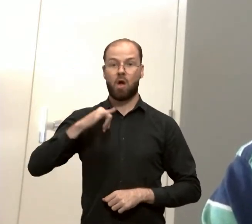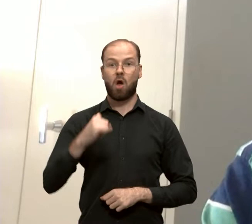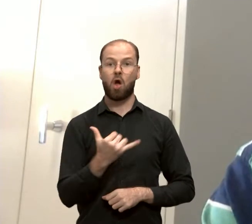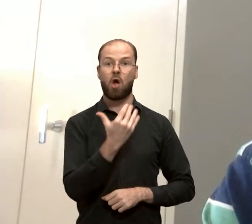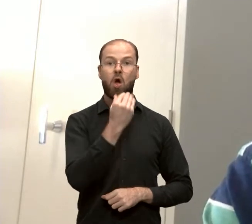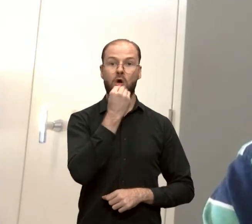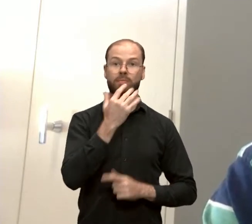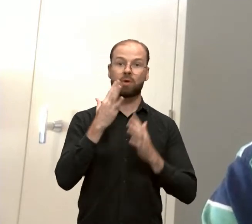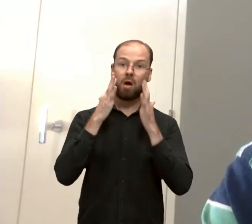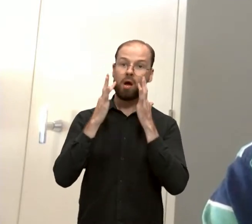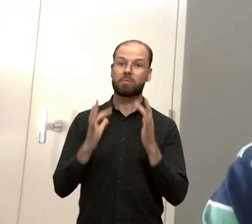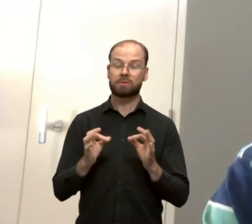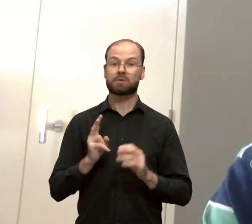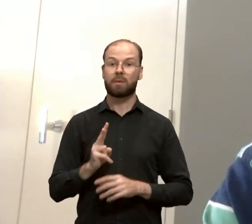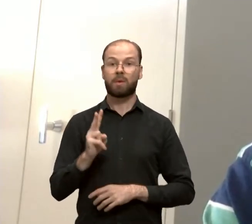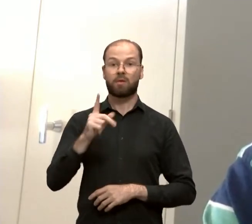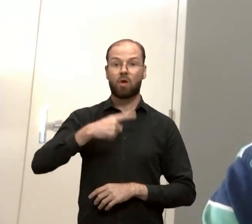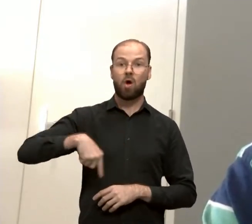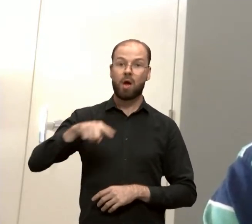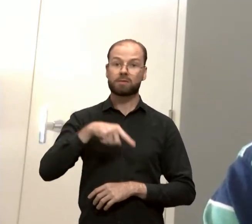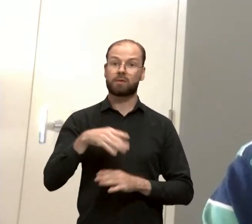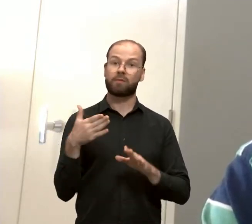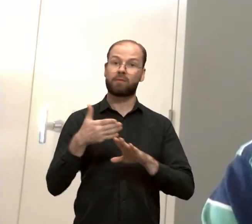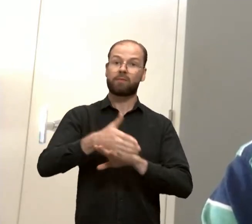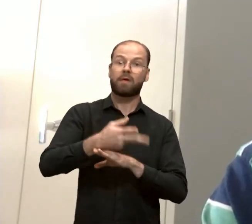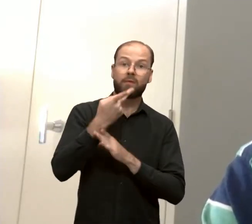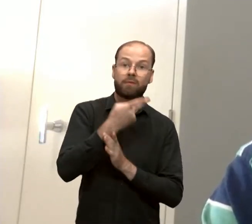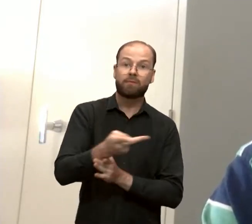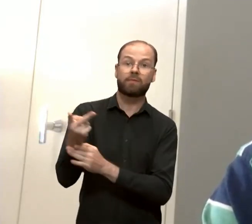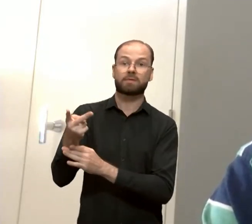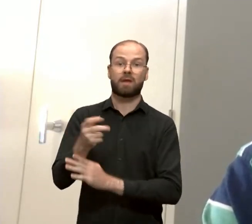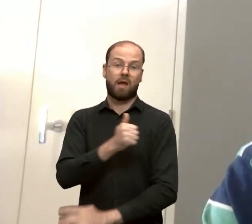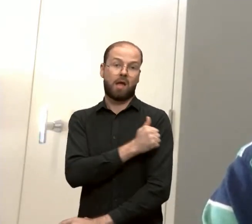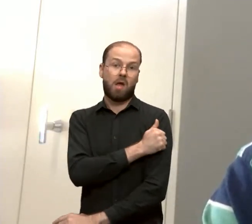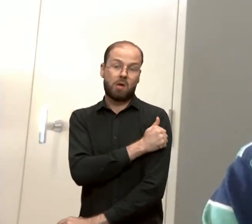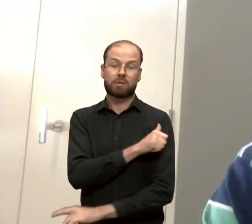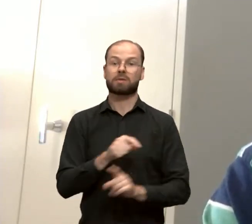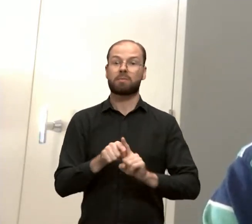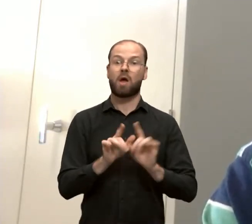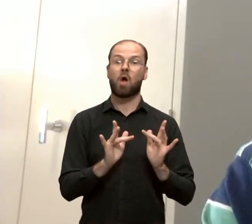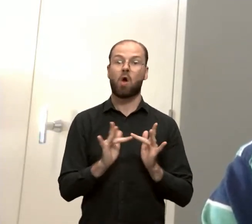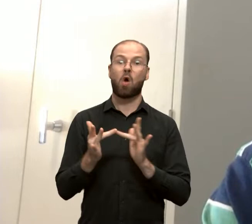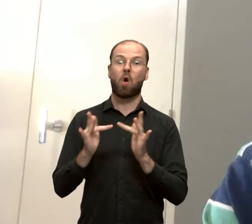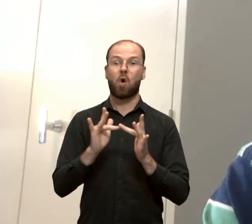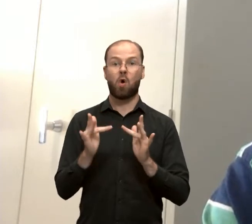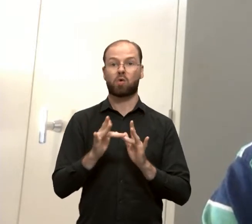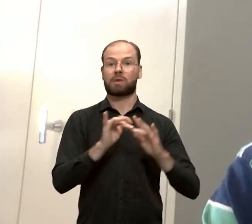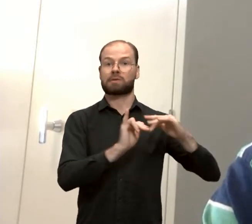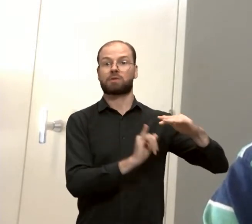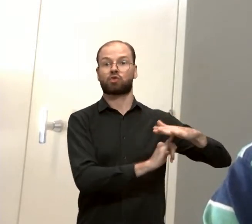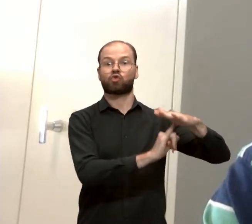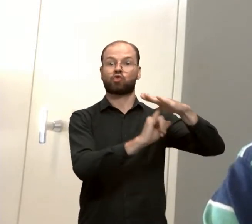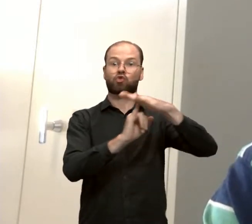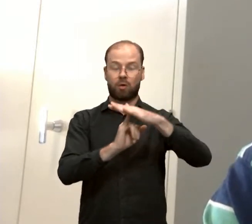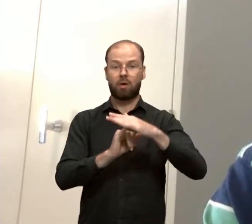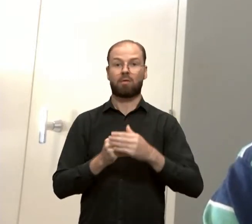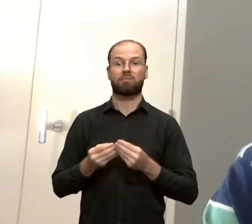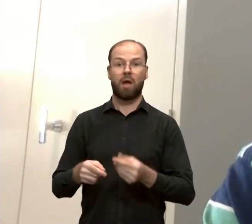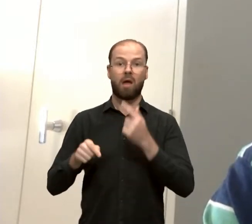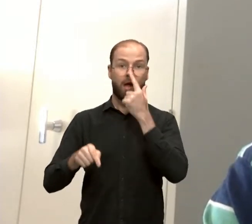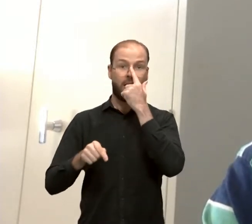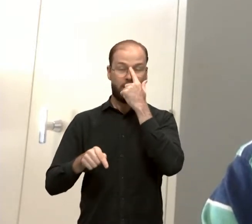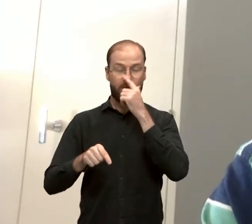observar quando a gente vai visitar um estudante, quando a gente vai ter contato com essas instituições. Isso impacta a matriz curricular,